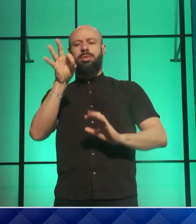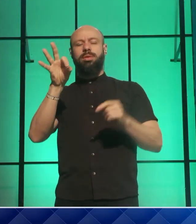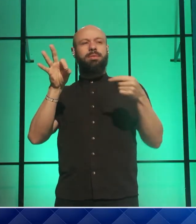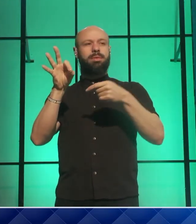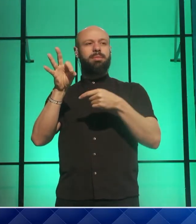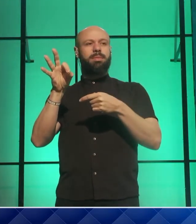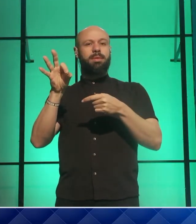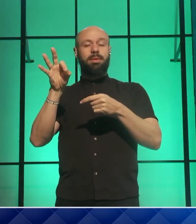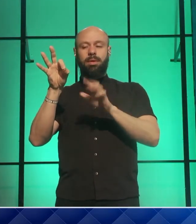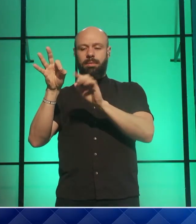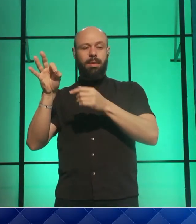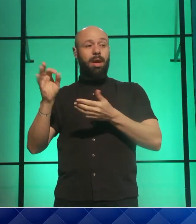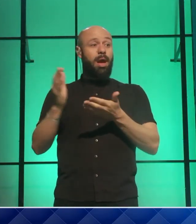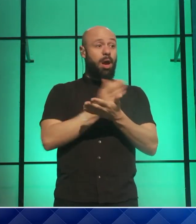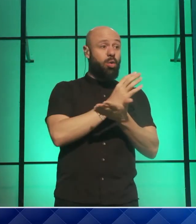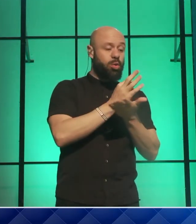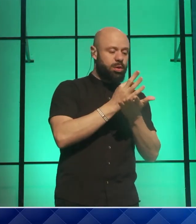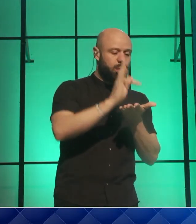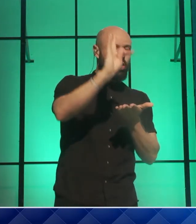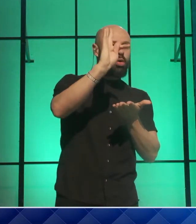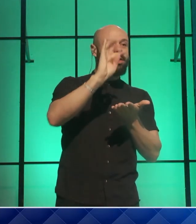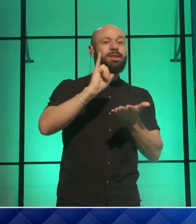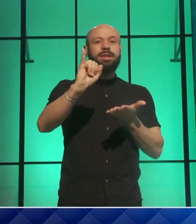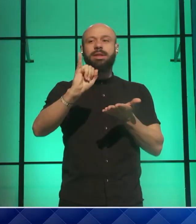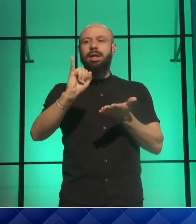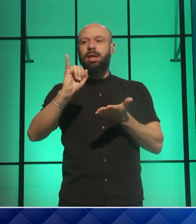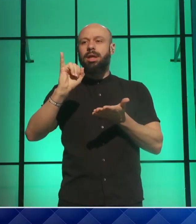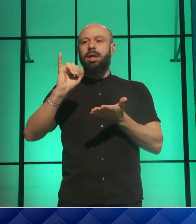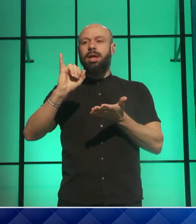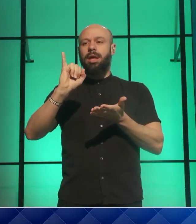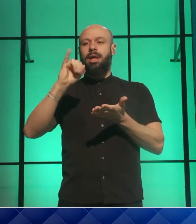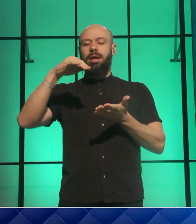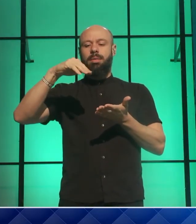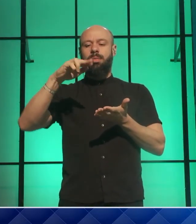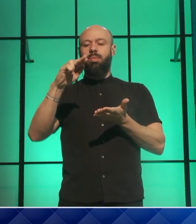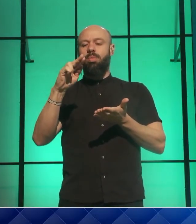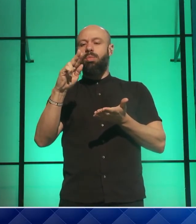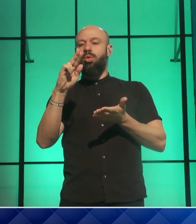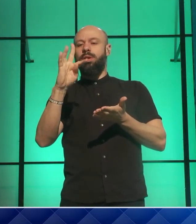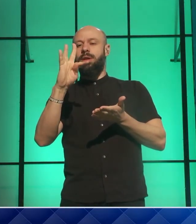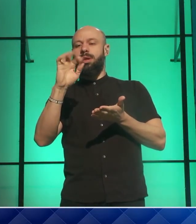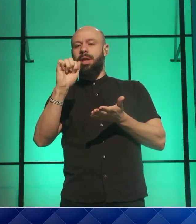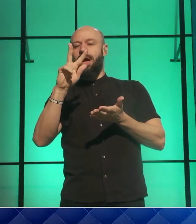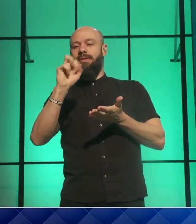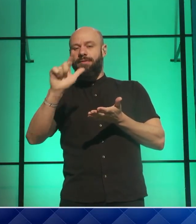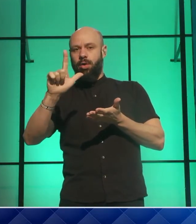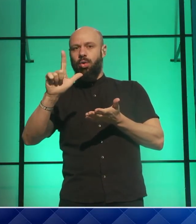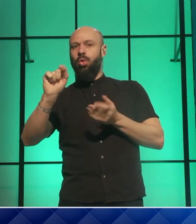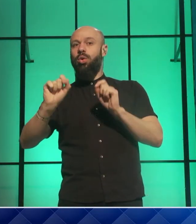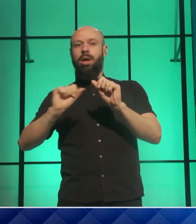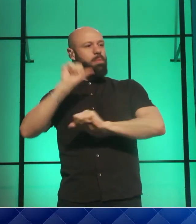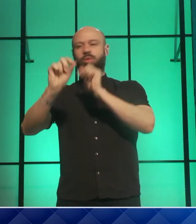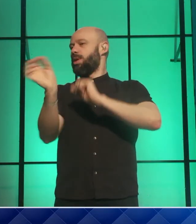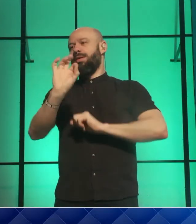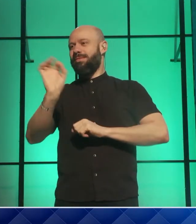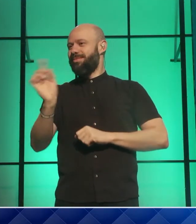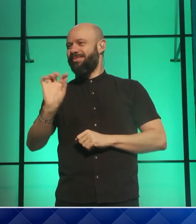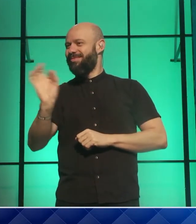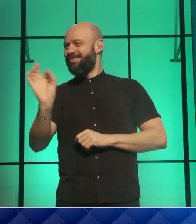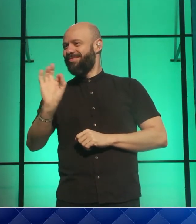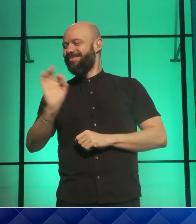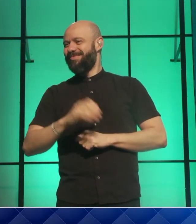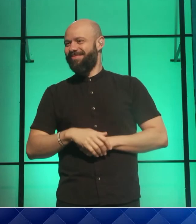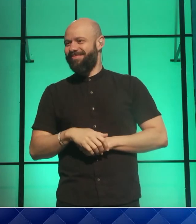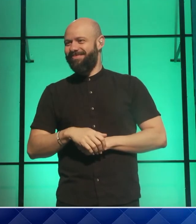teólogos chamam de a imutabilidade de Deus. Um nome bonito para dizer que Deus não muda.